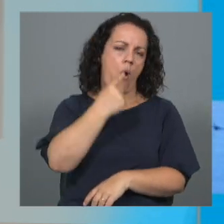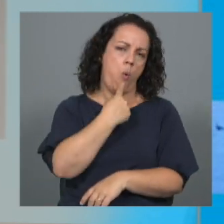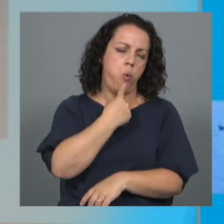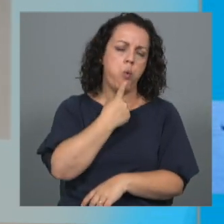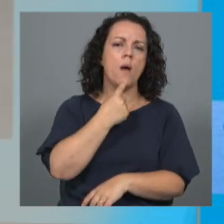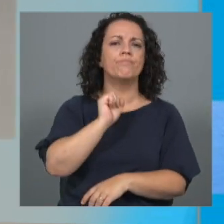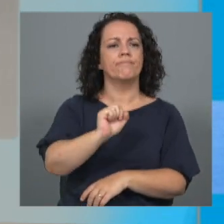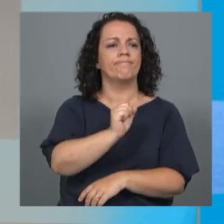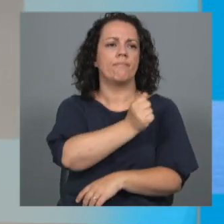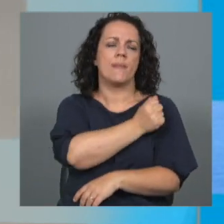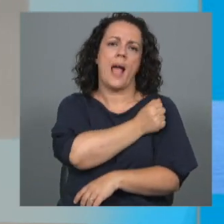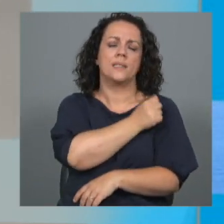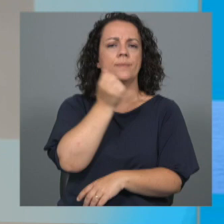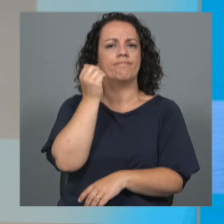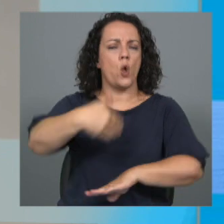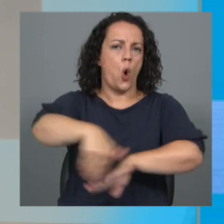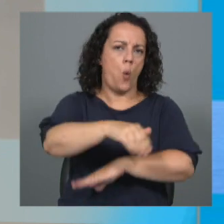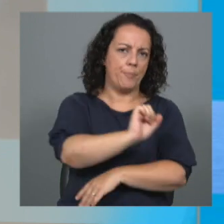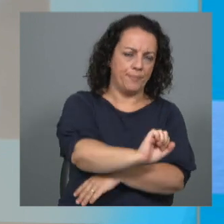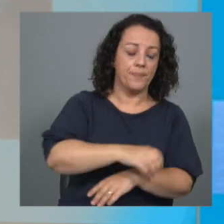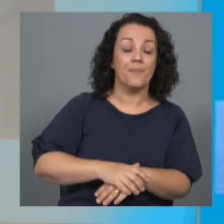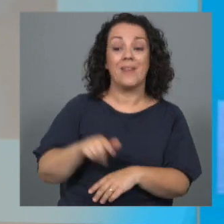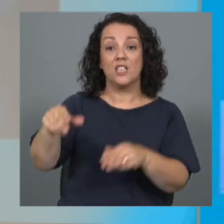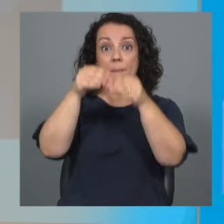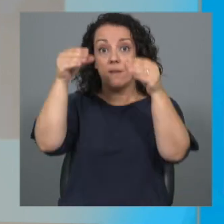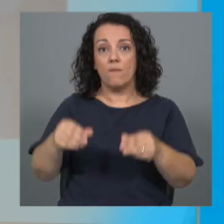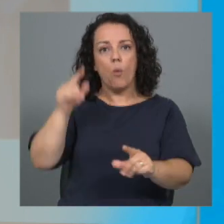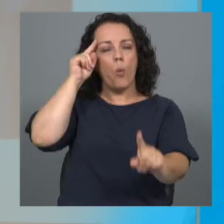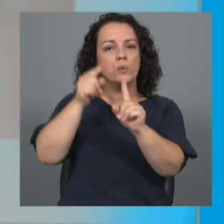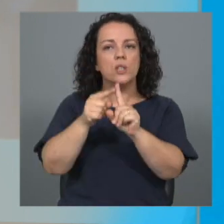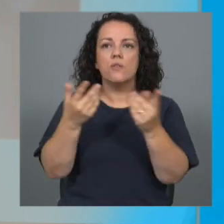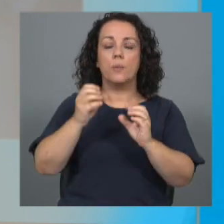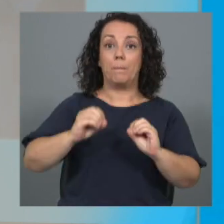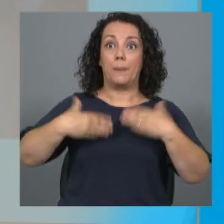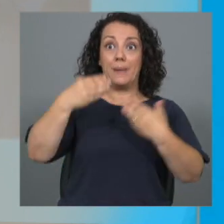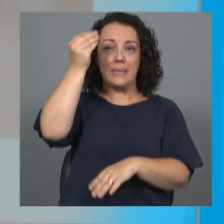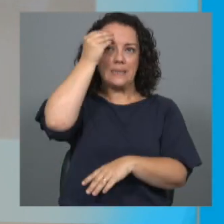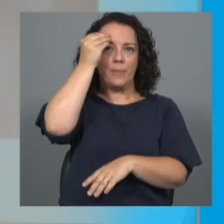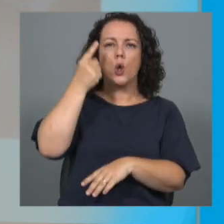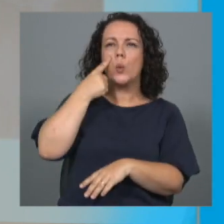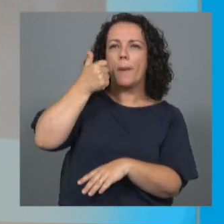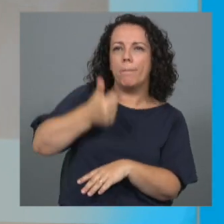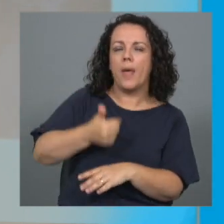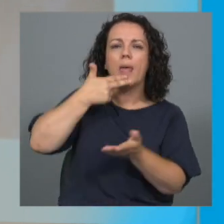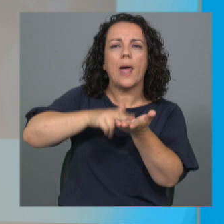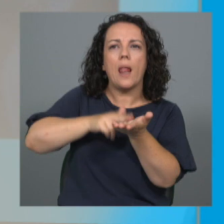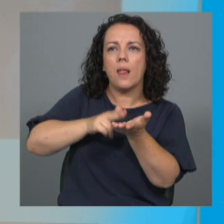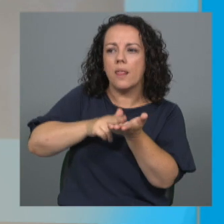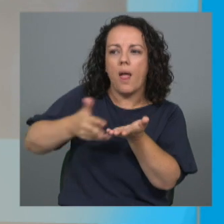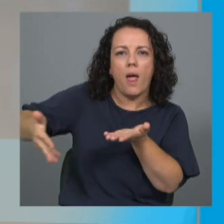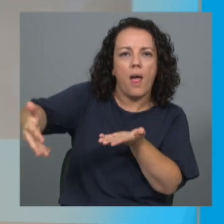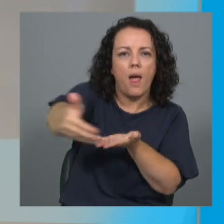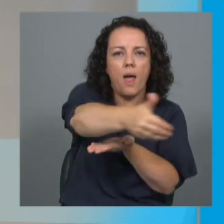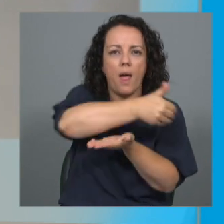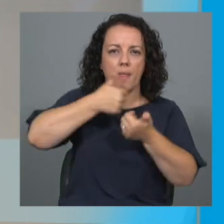esta plataforma visa combater, melhorar, é conhecermos melhor essa realidade. Portanto, isto é uma estimativa e o que